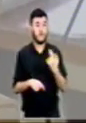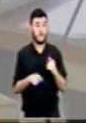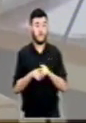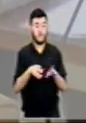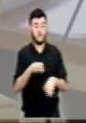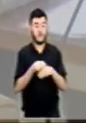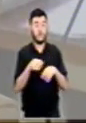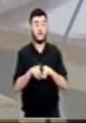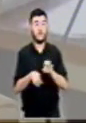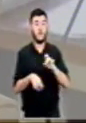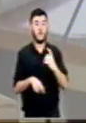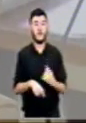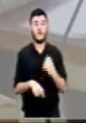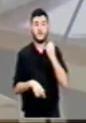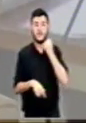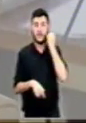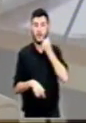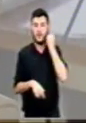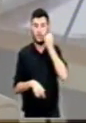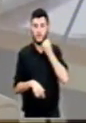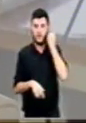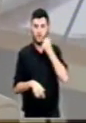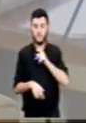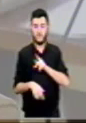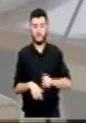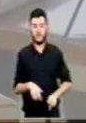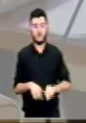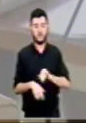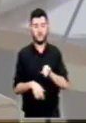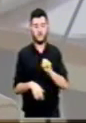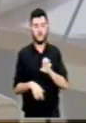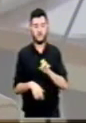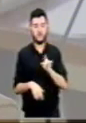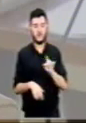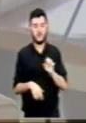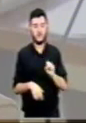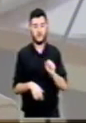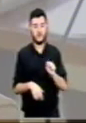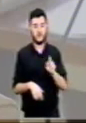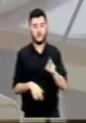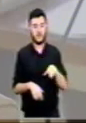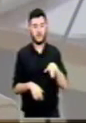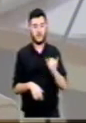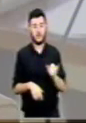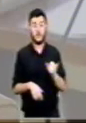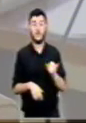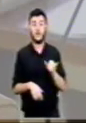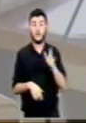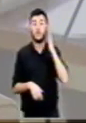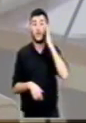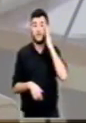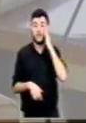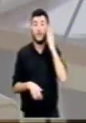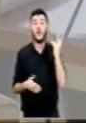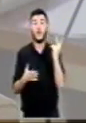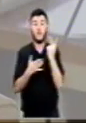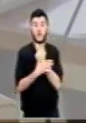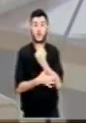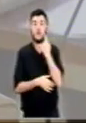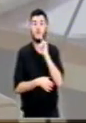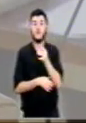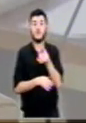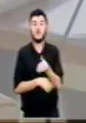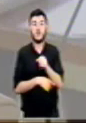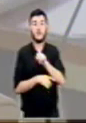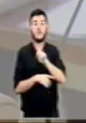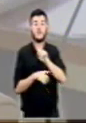República, presidente José Sarney, ao tempo dos fatos 6 de julho de 2015 e das investigações impugnadas,